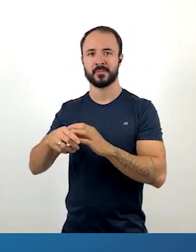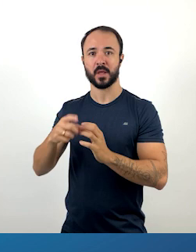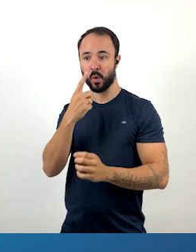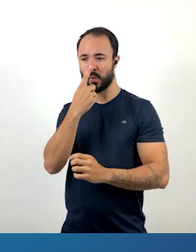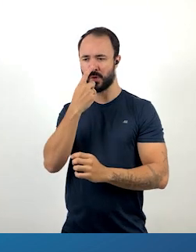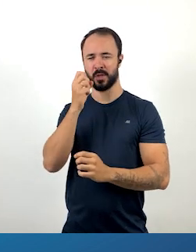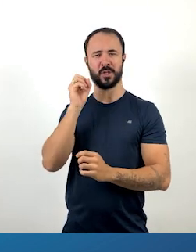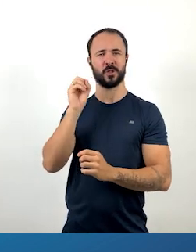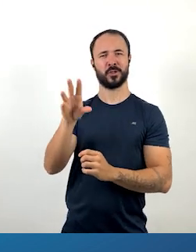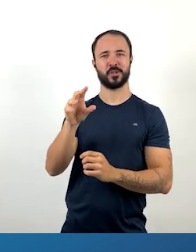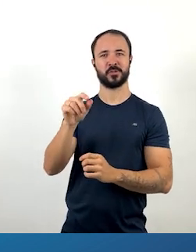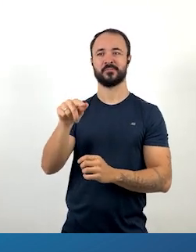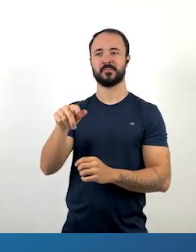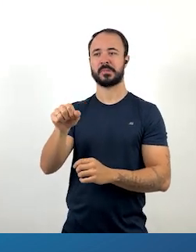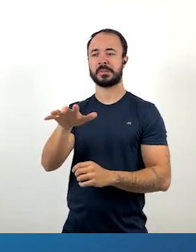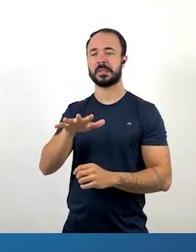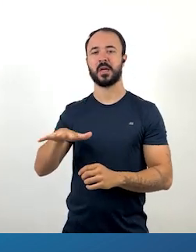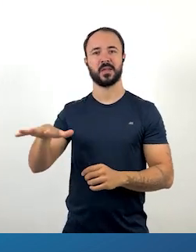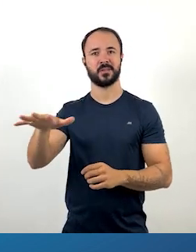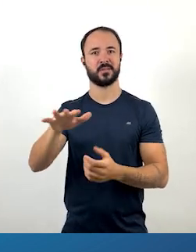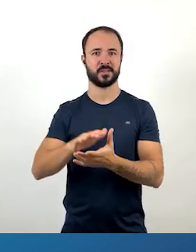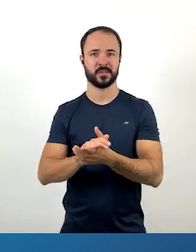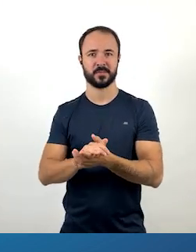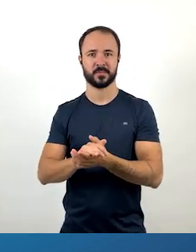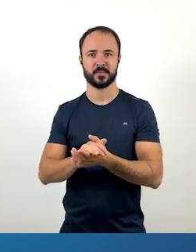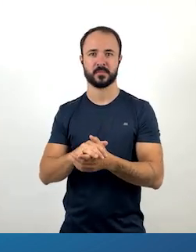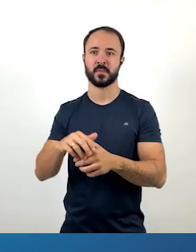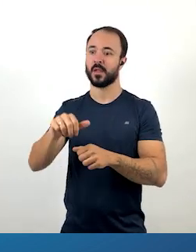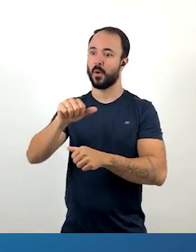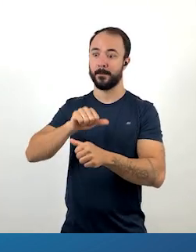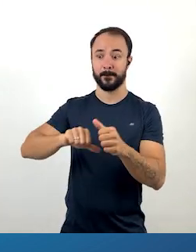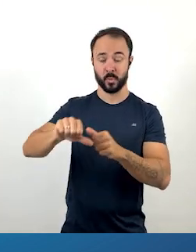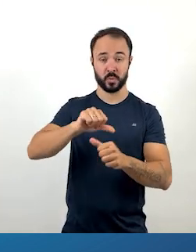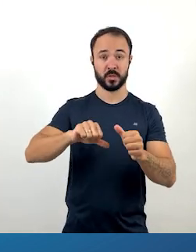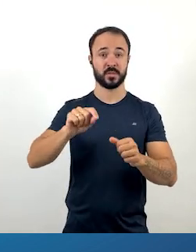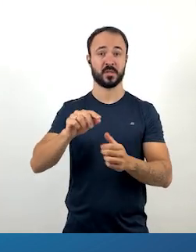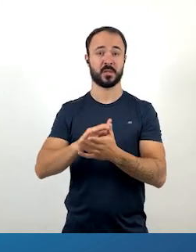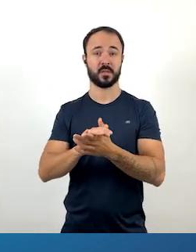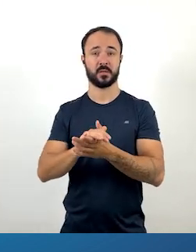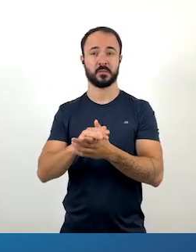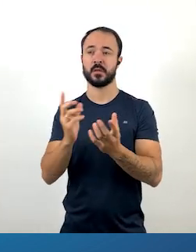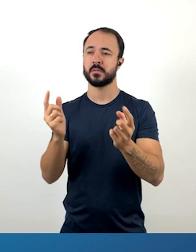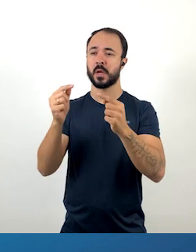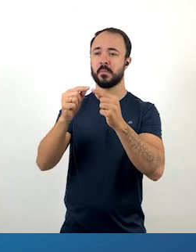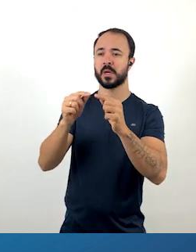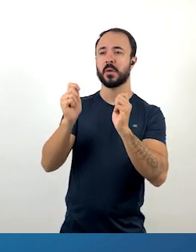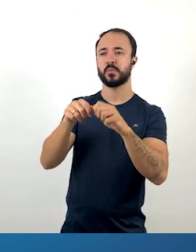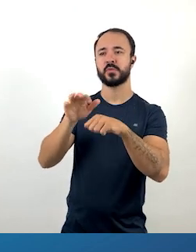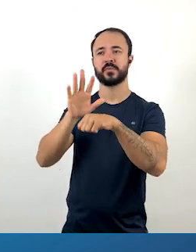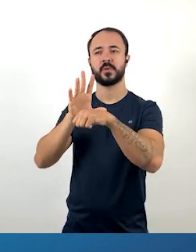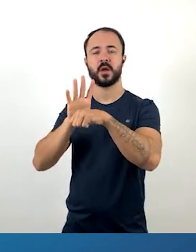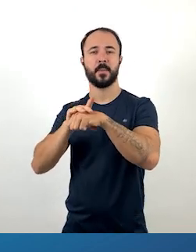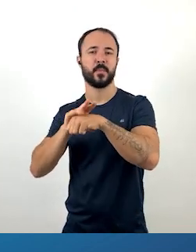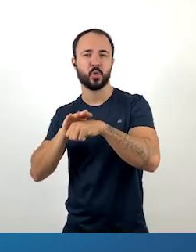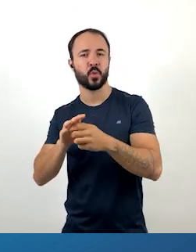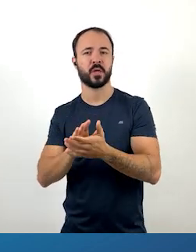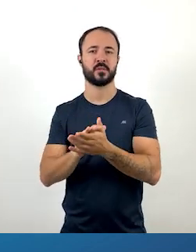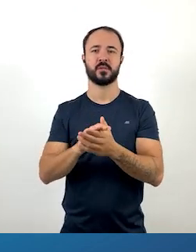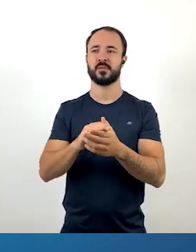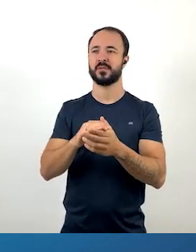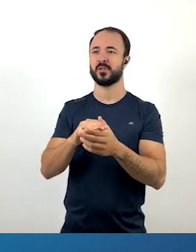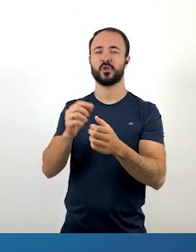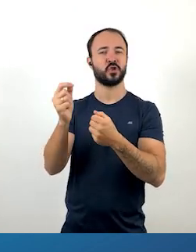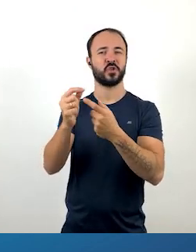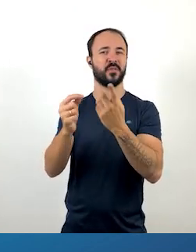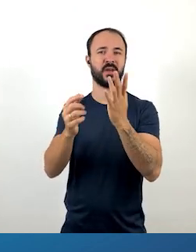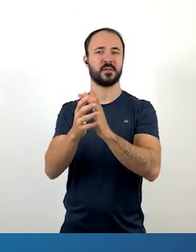produzido por essas usinas. Então, radiação tem problemas relacionados a tumores, a doenças, a mutações gênicas, a também